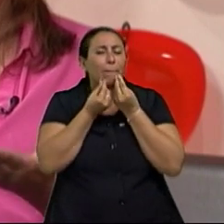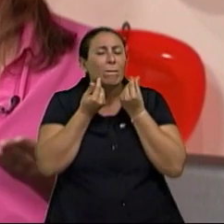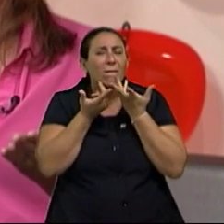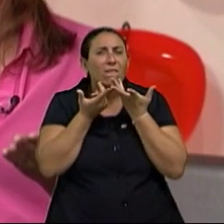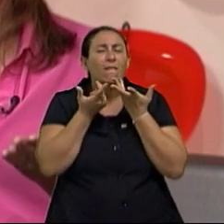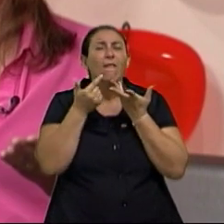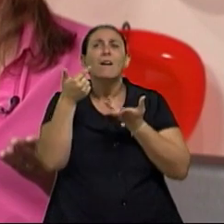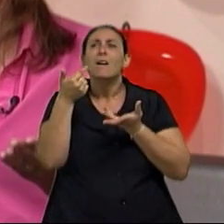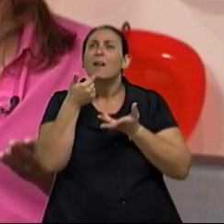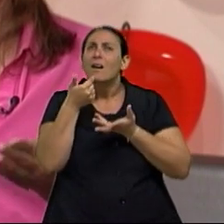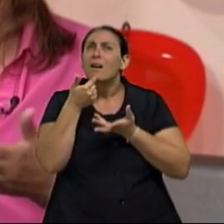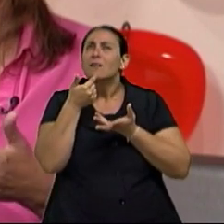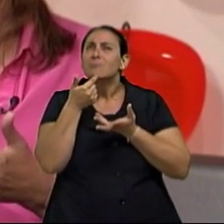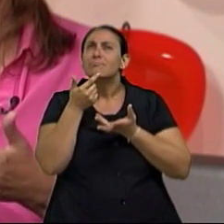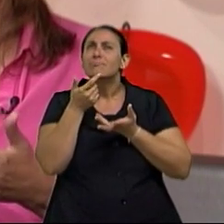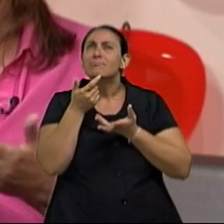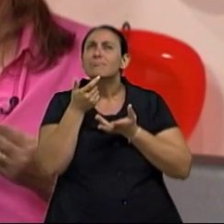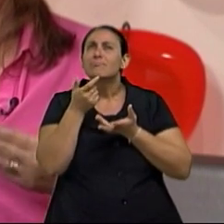com aquele...